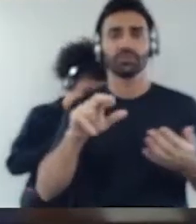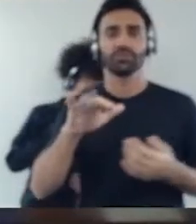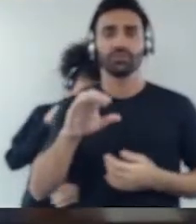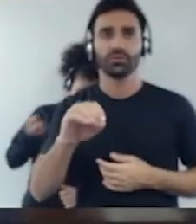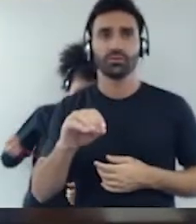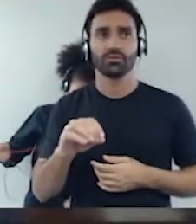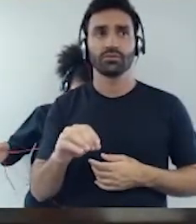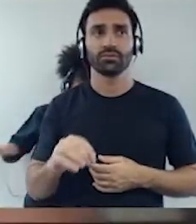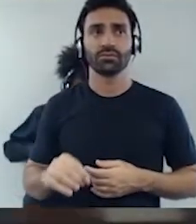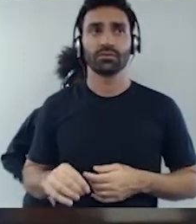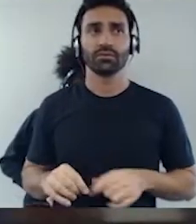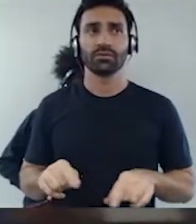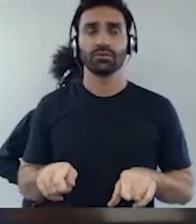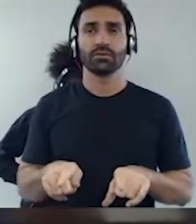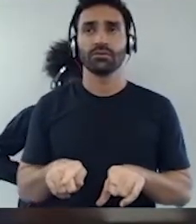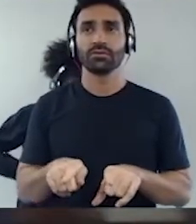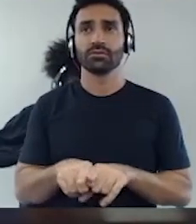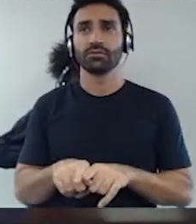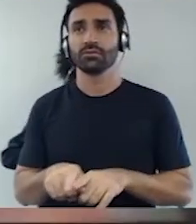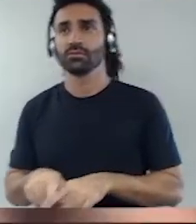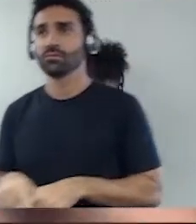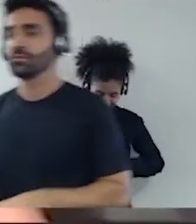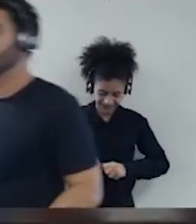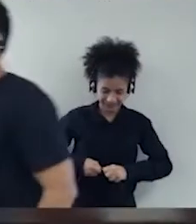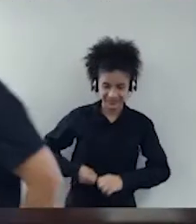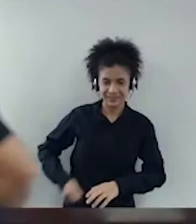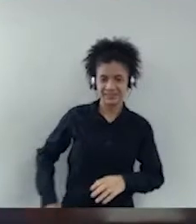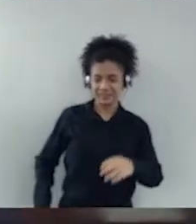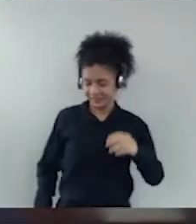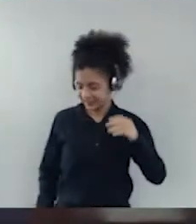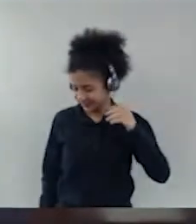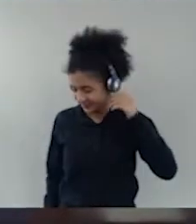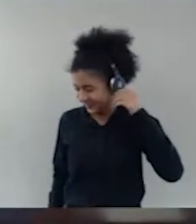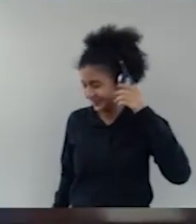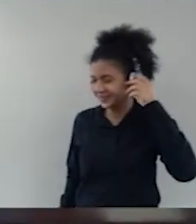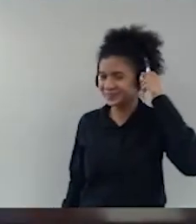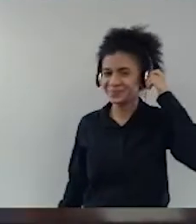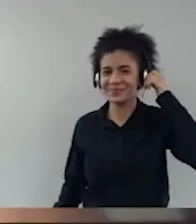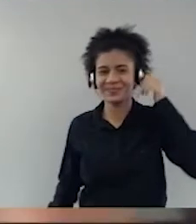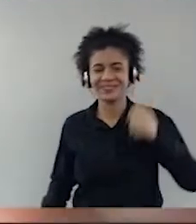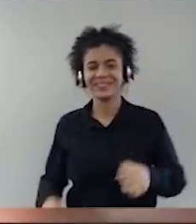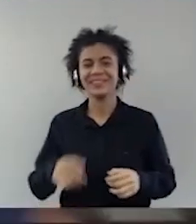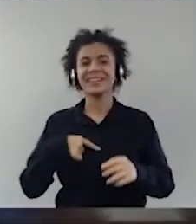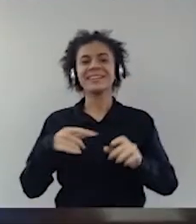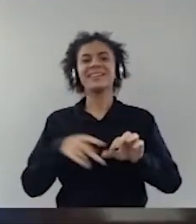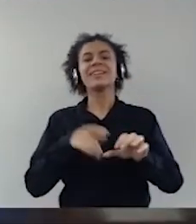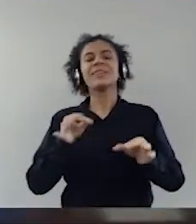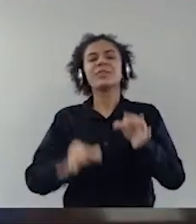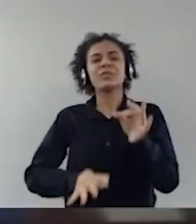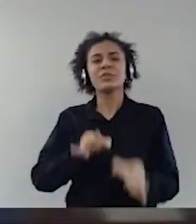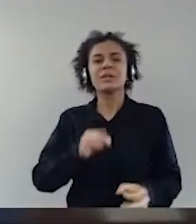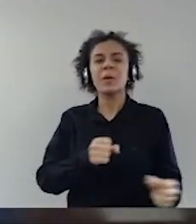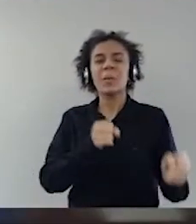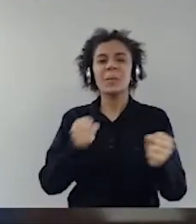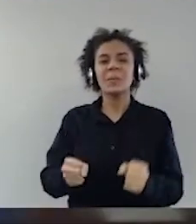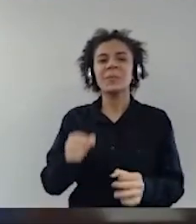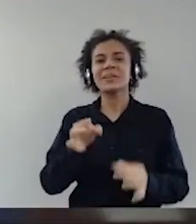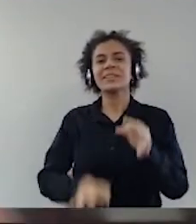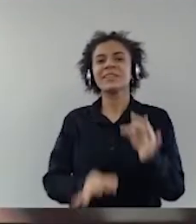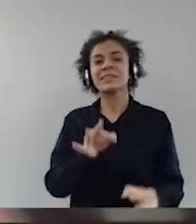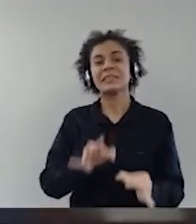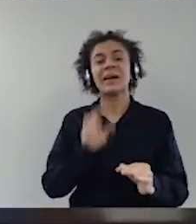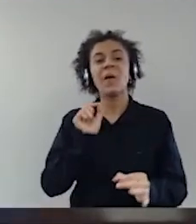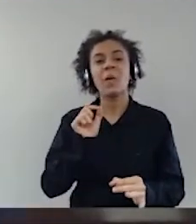a revolução na formação de profissionais, novas concepções de independência judicial, uma relação do poder judicial